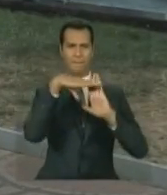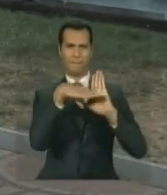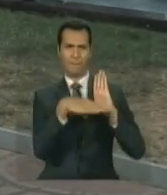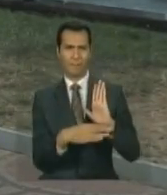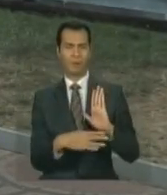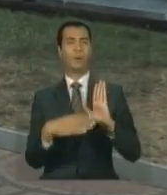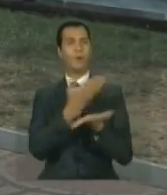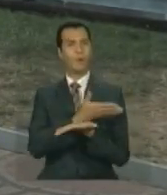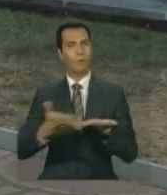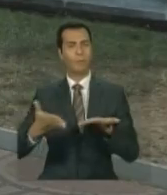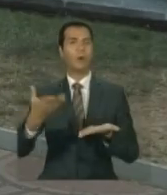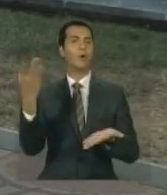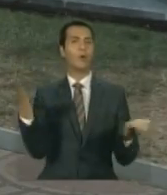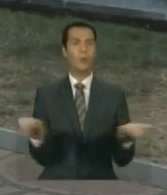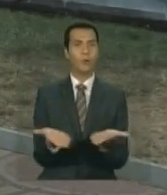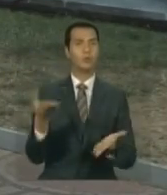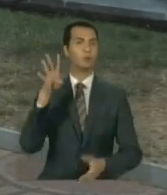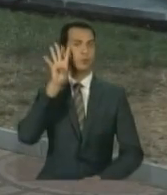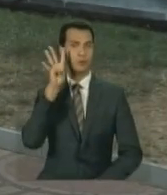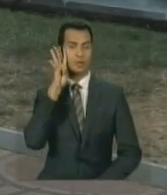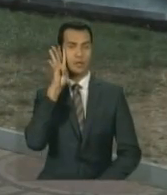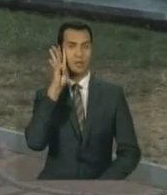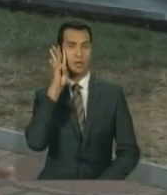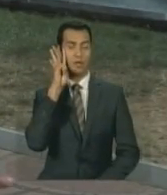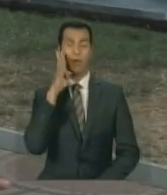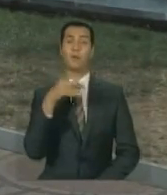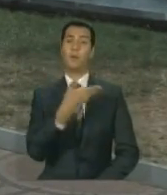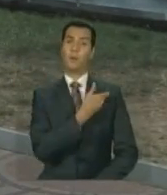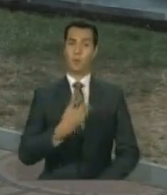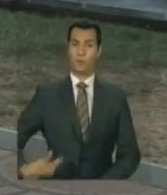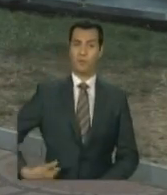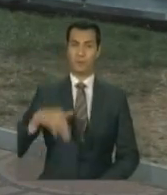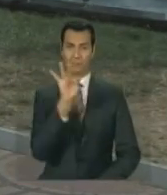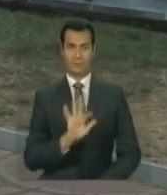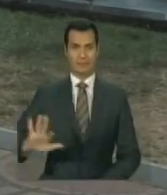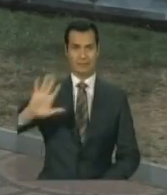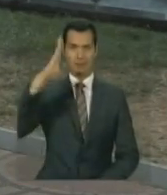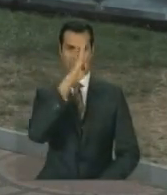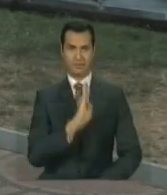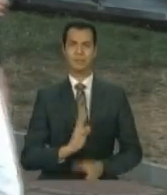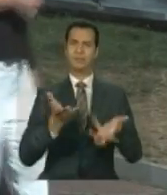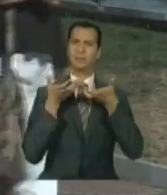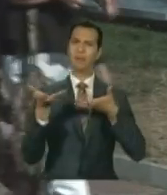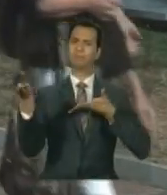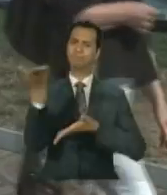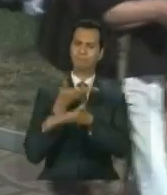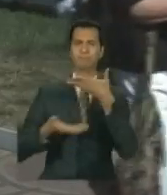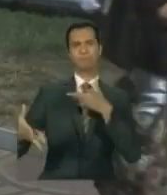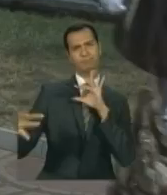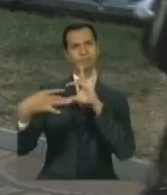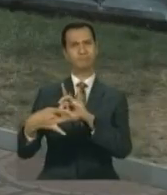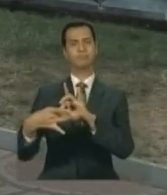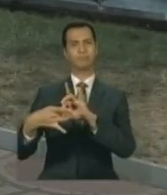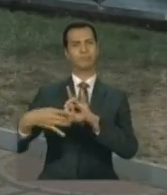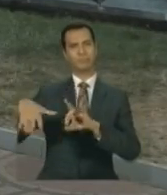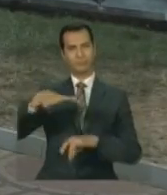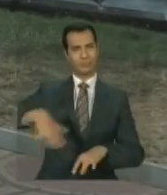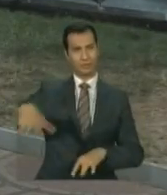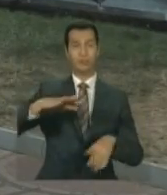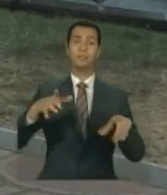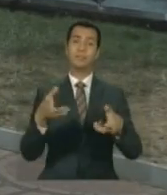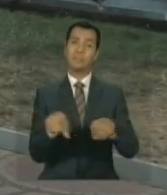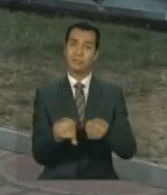nesta quarta-feira. O governo brasileiro quer fortalecer o diálogo com a região e também explorar maiores investimentos